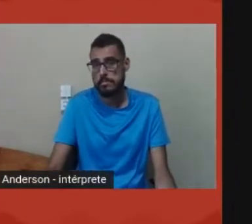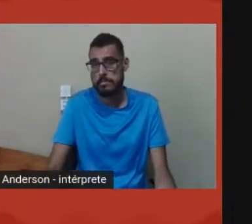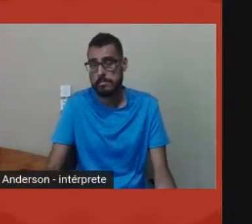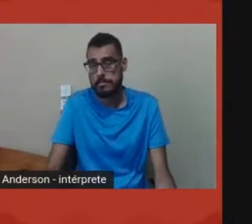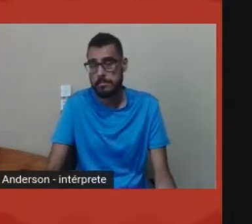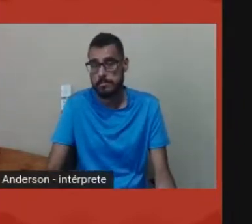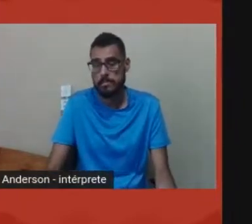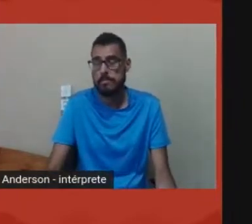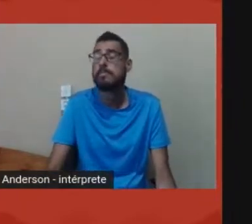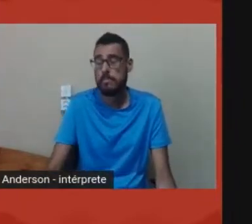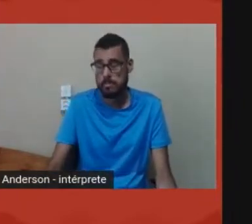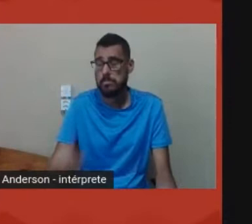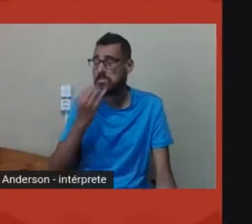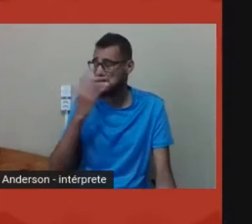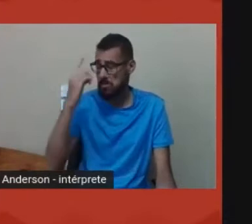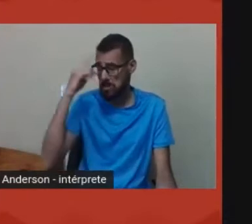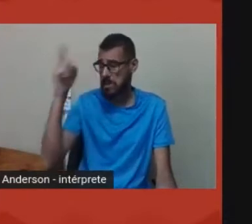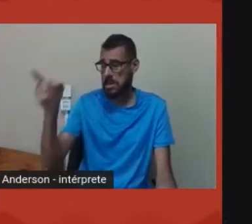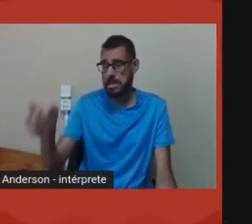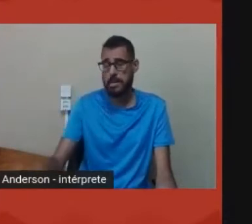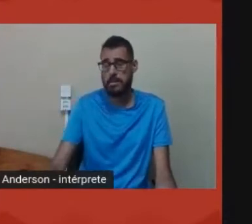Boa ideia, Anaí.